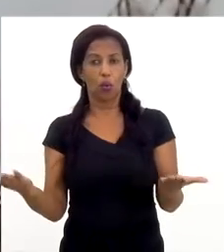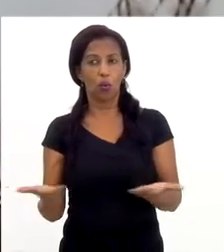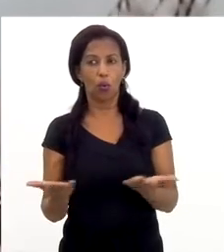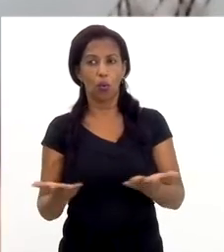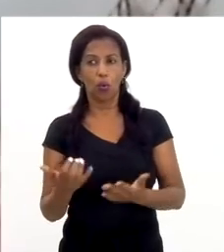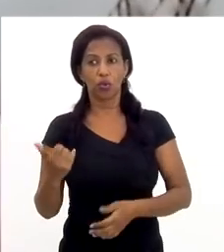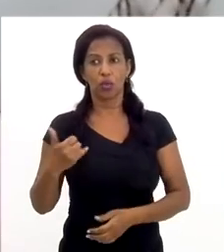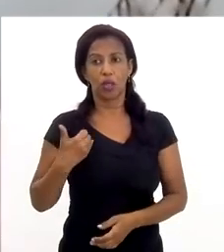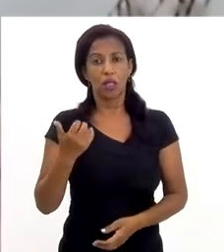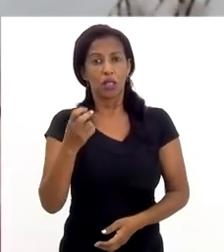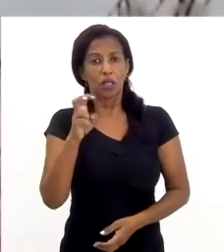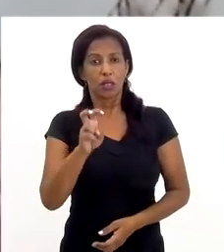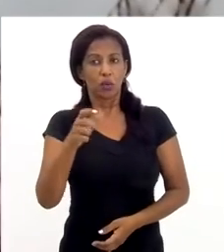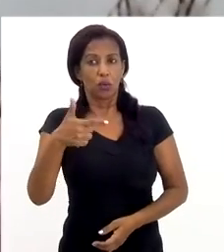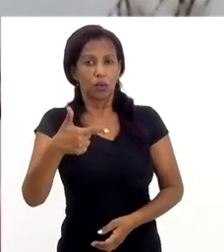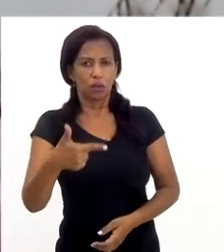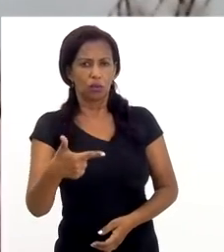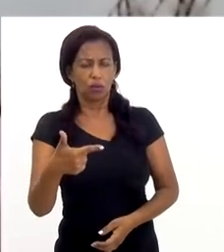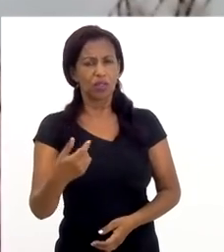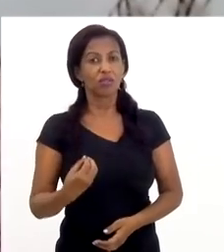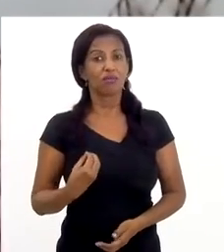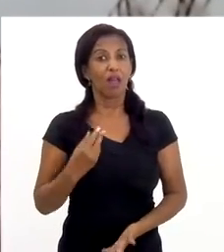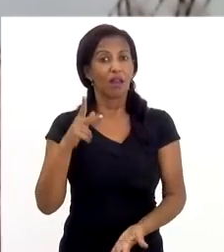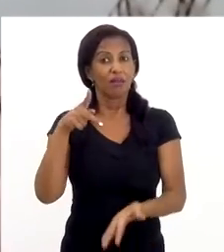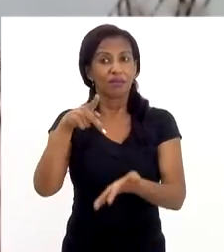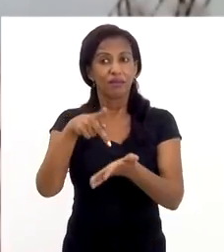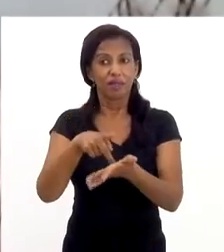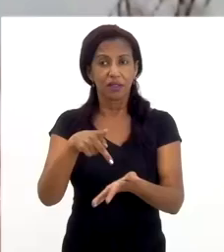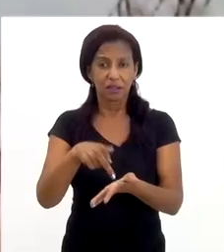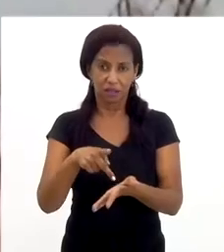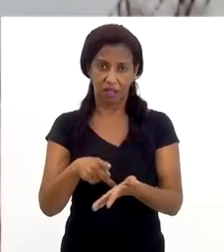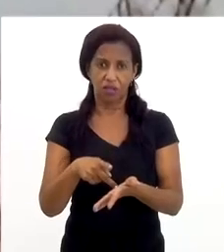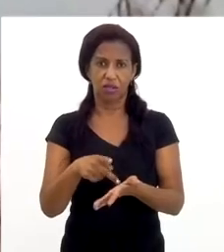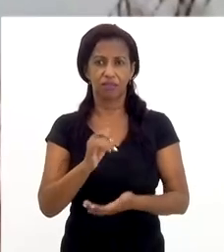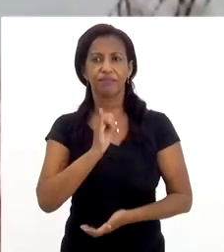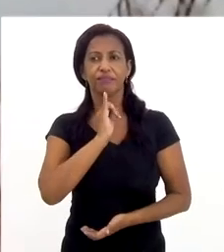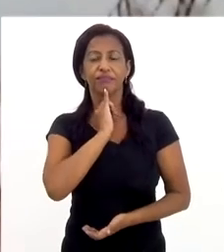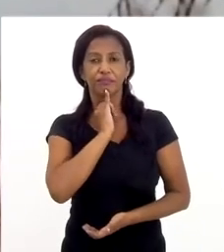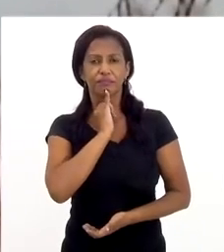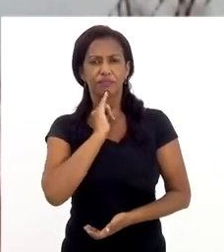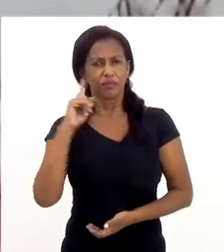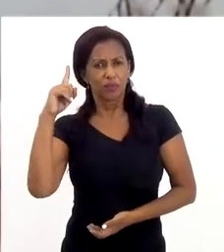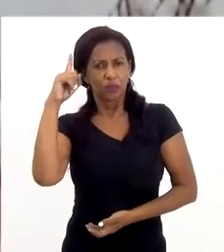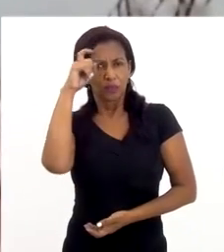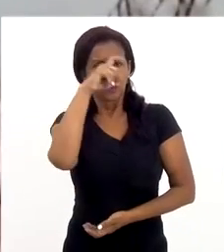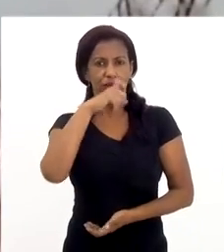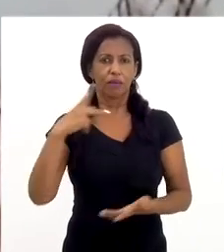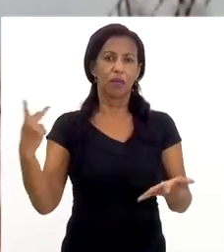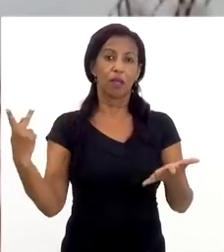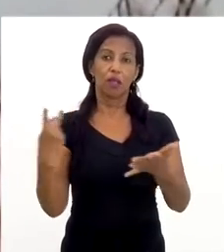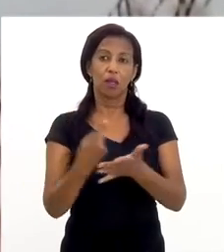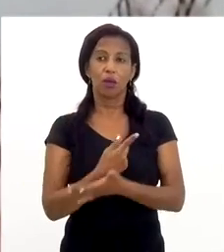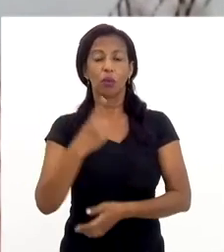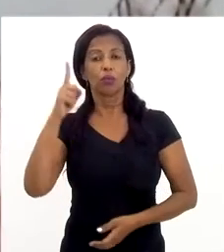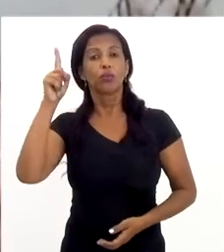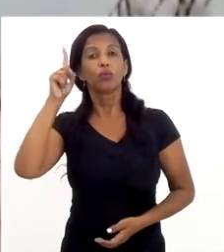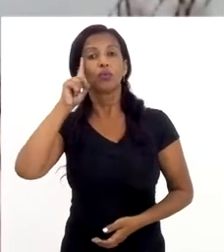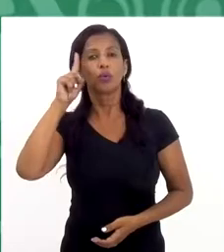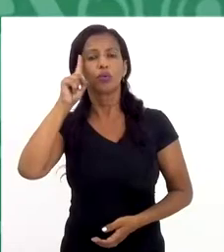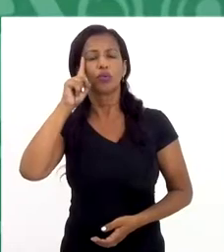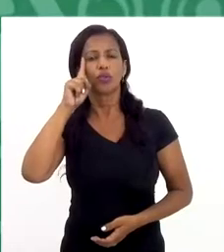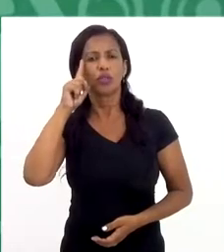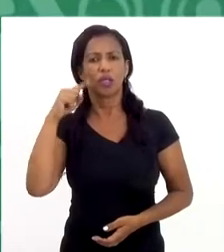eu tenho hoje 52 anos essa é verdade infelizmente Cruel que